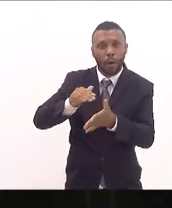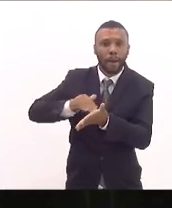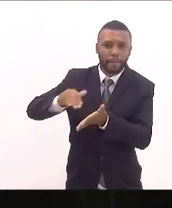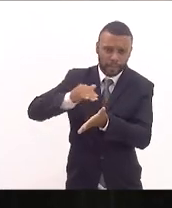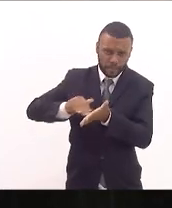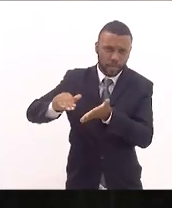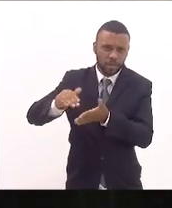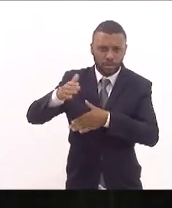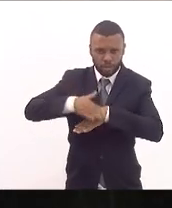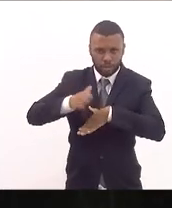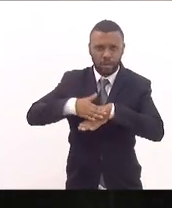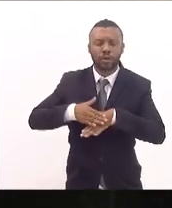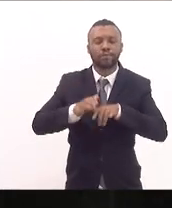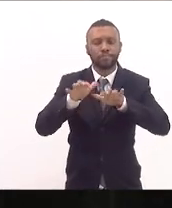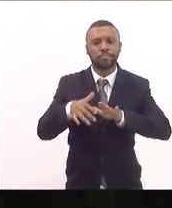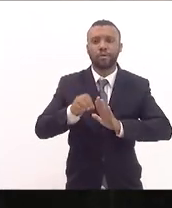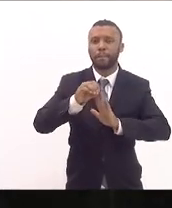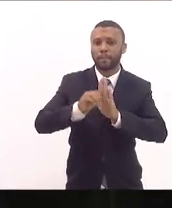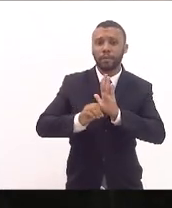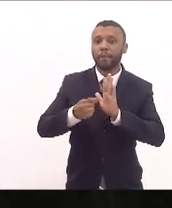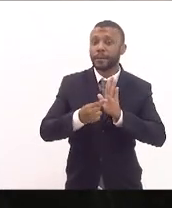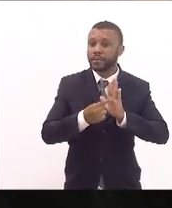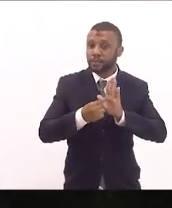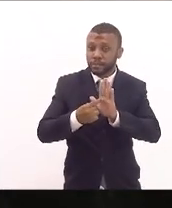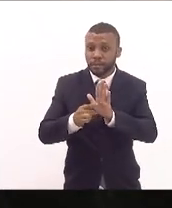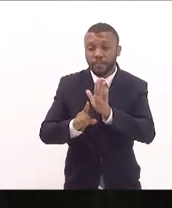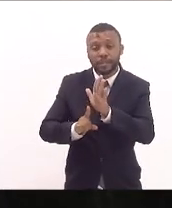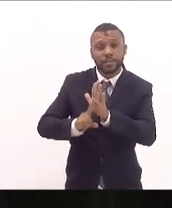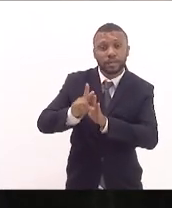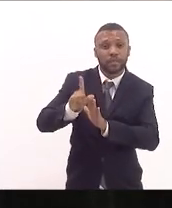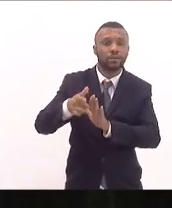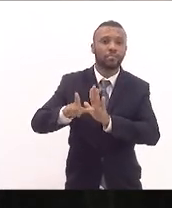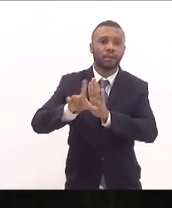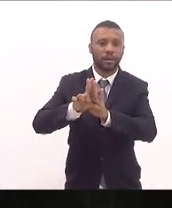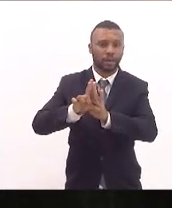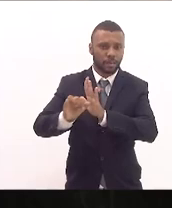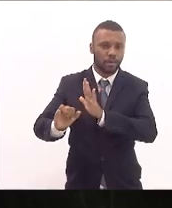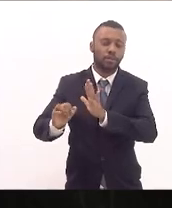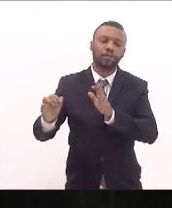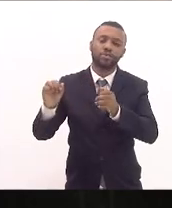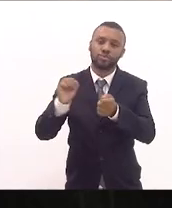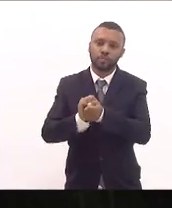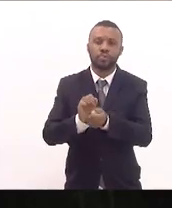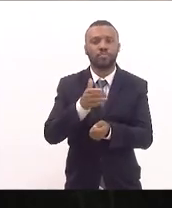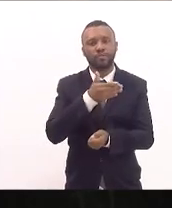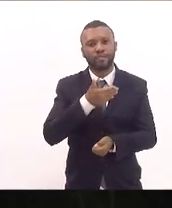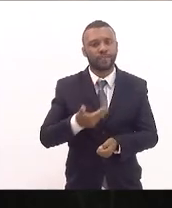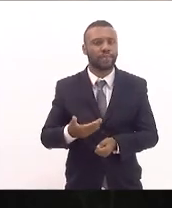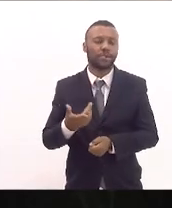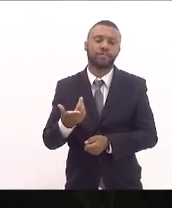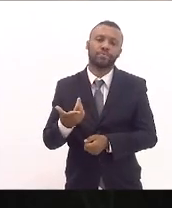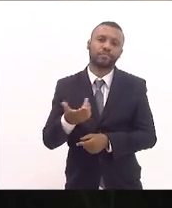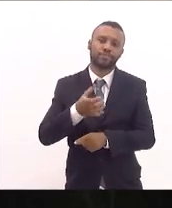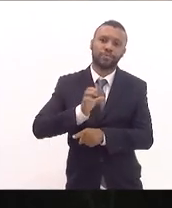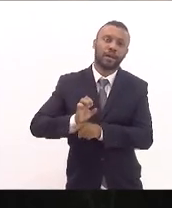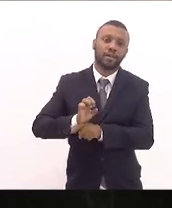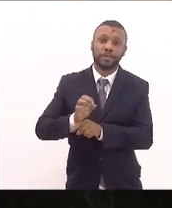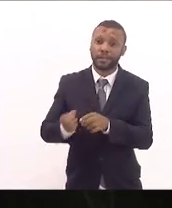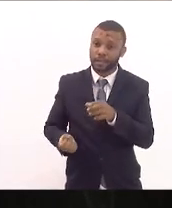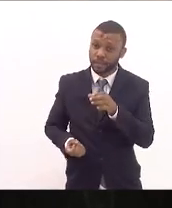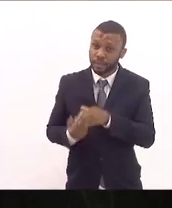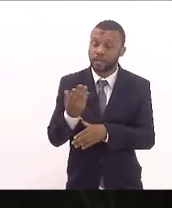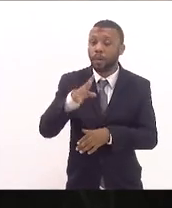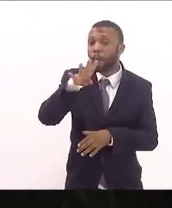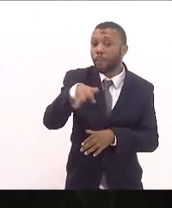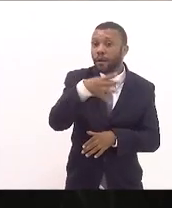acabei de protocolar uma indicação Legislativa junto ao governo do estado para que seja implementado nesse bairro o